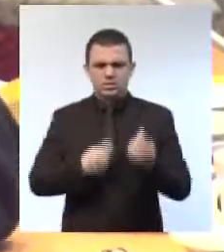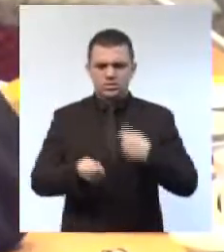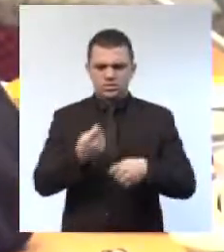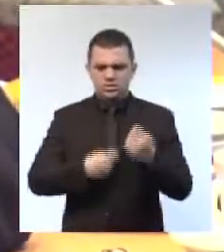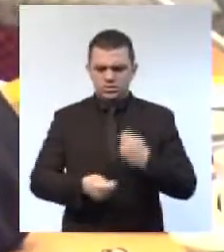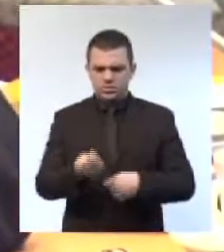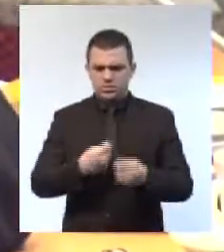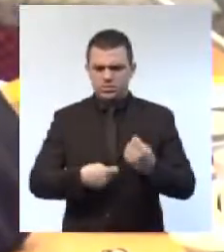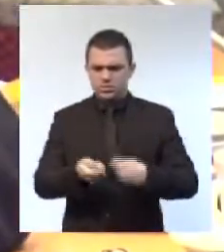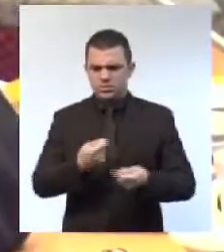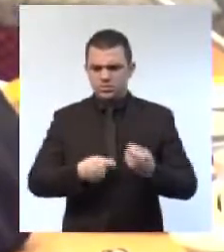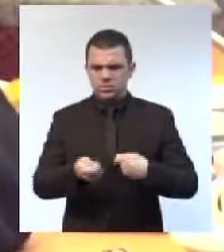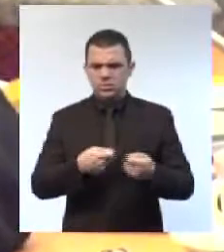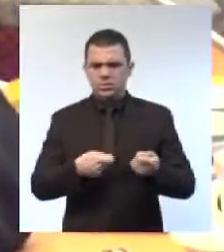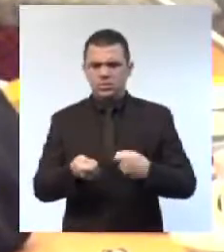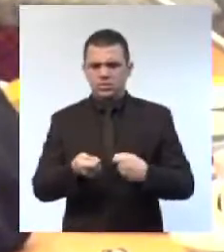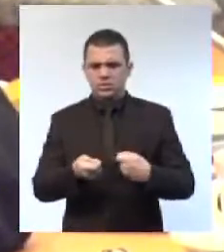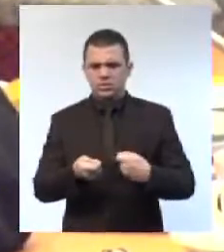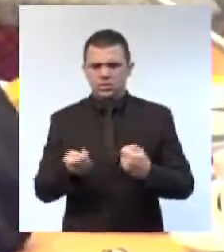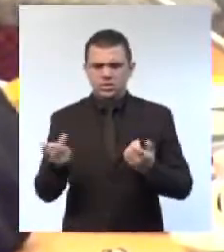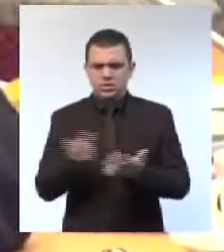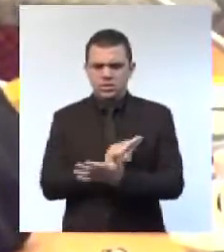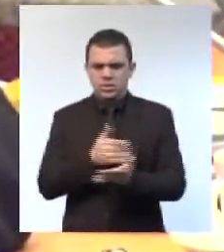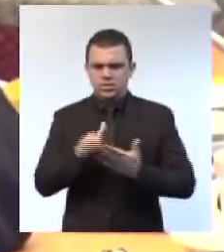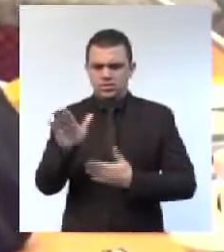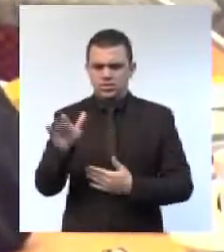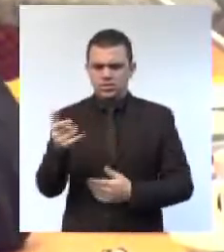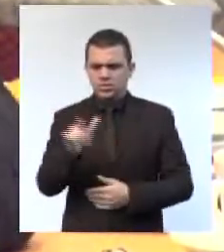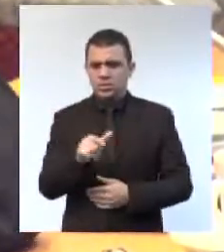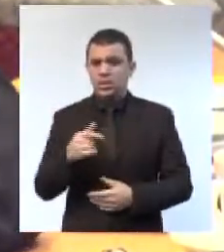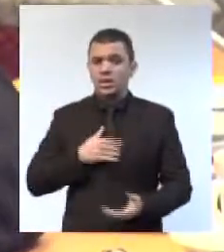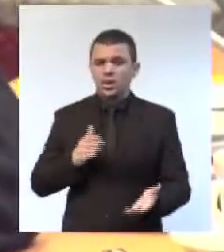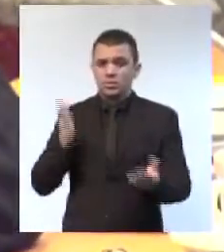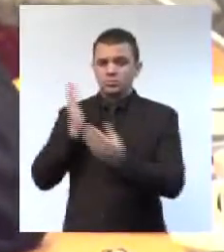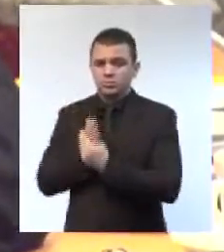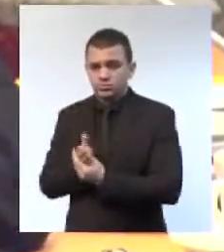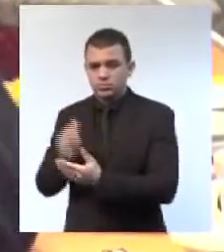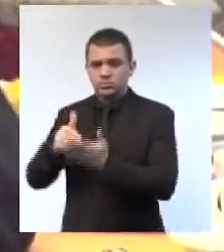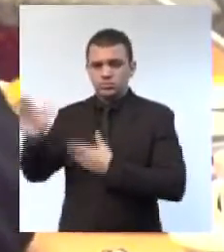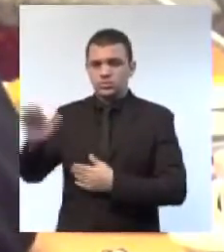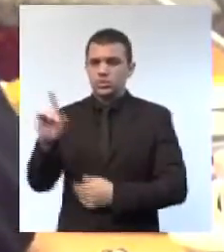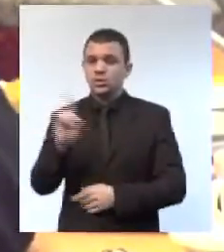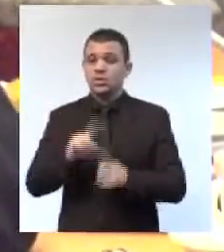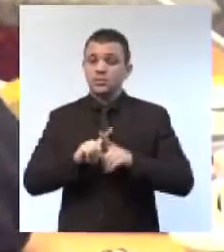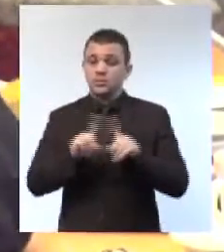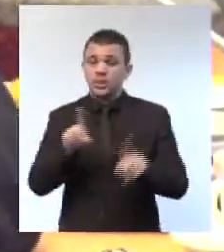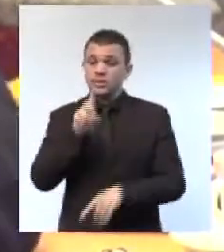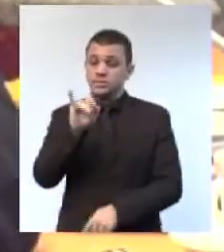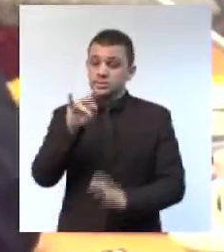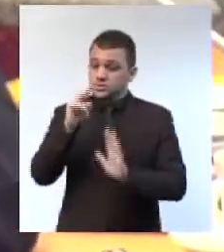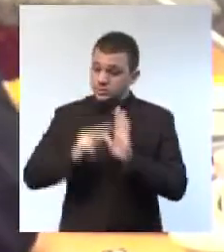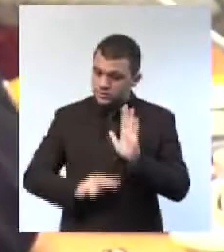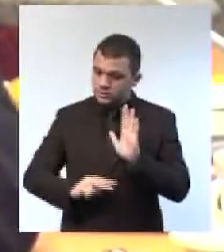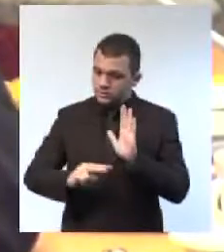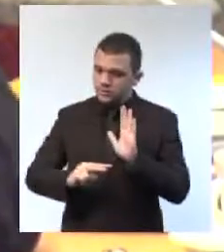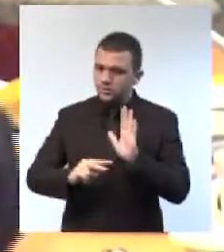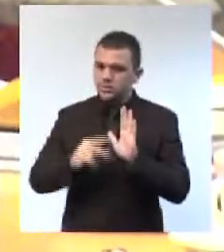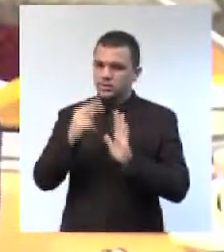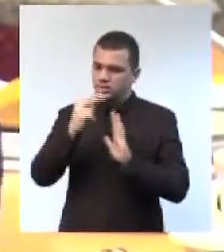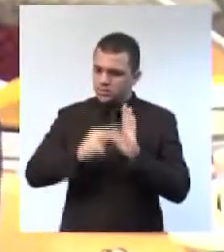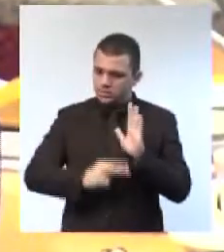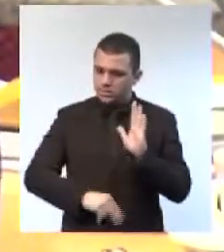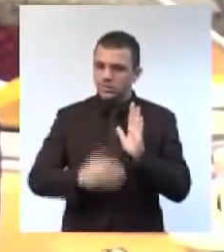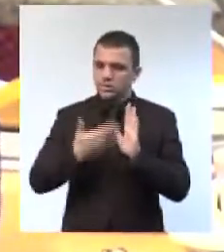eu não estou protocolando impeachment do governador Flávio Dino. Mas se Vossa Excelência lê o direito, os livros de direito,